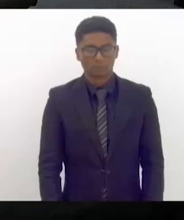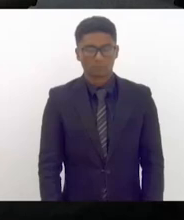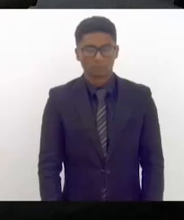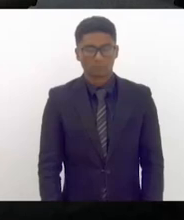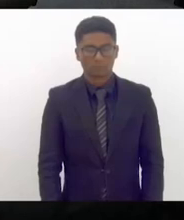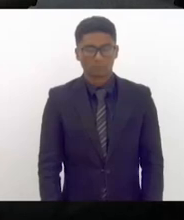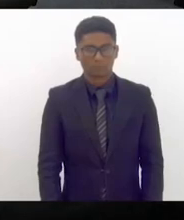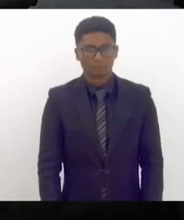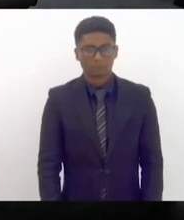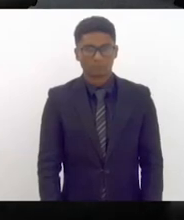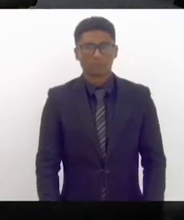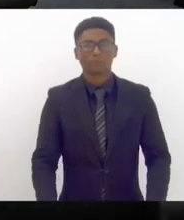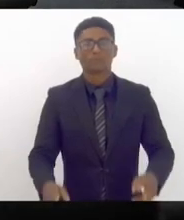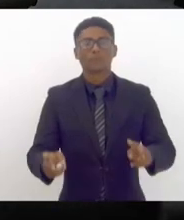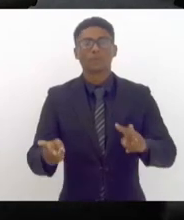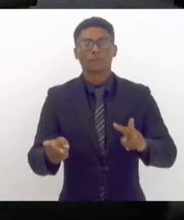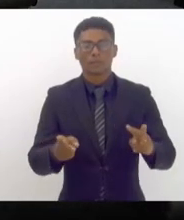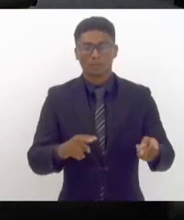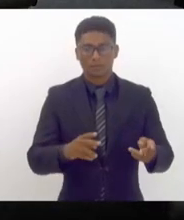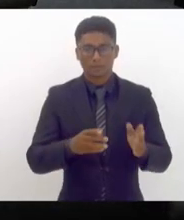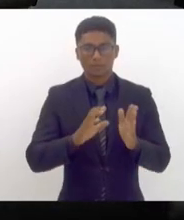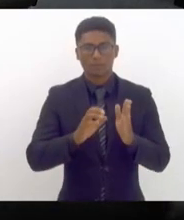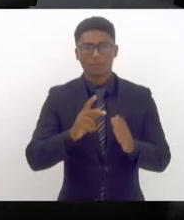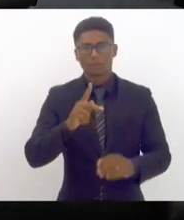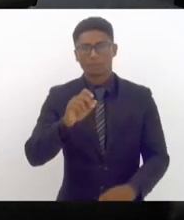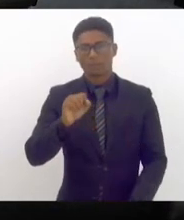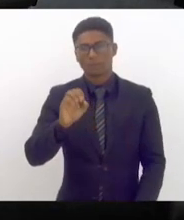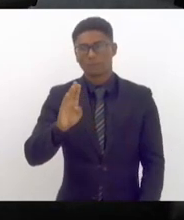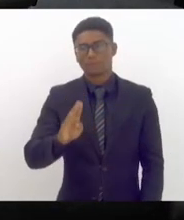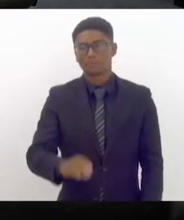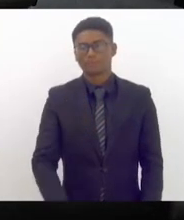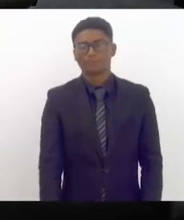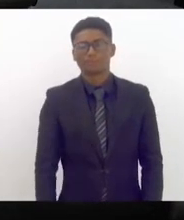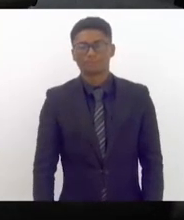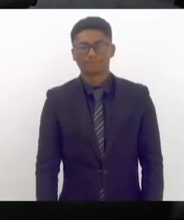Presidente, para encaminhar pela bancada do PSB.